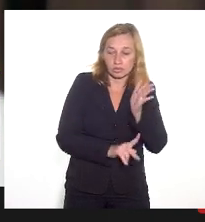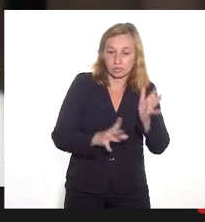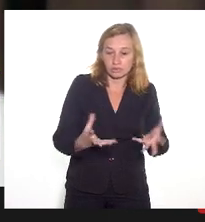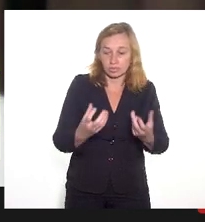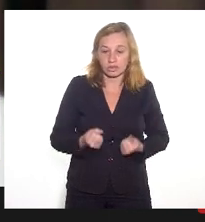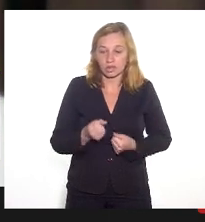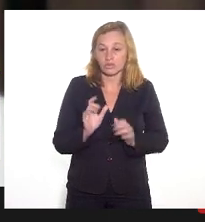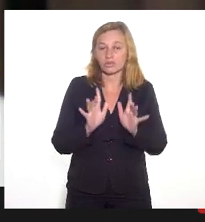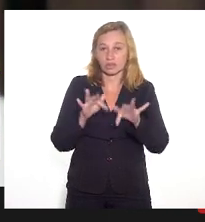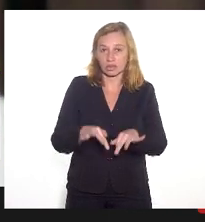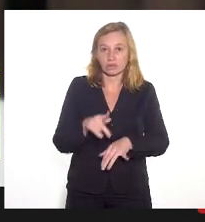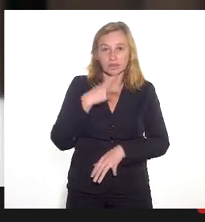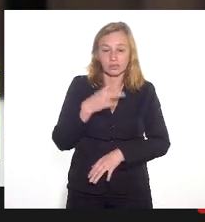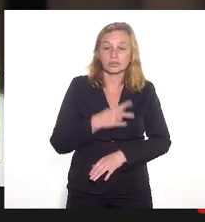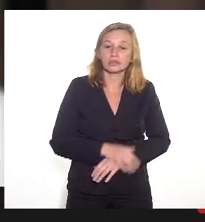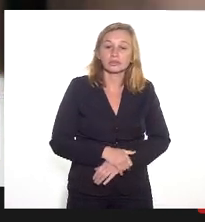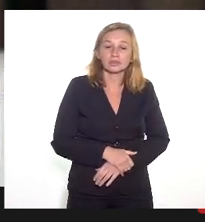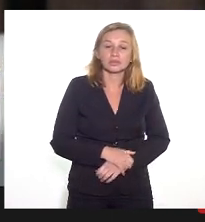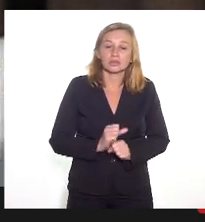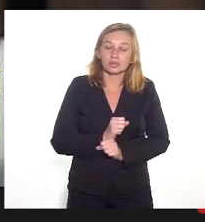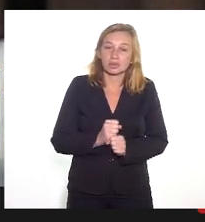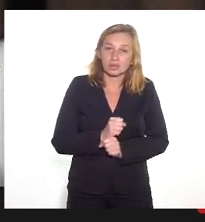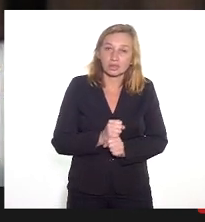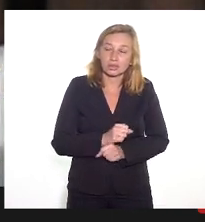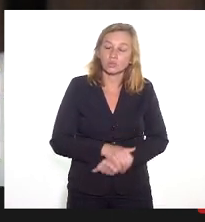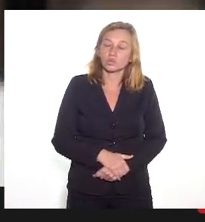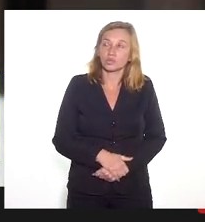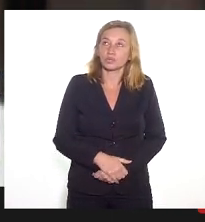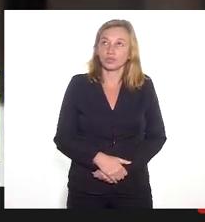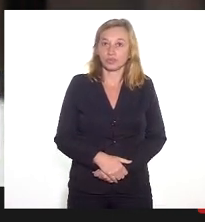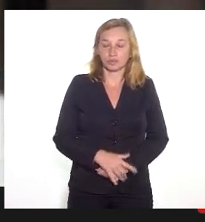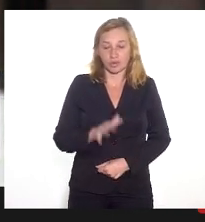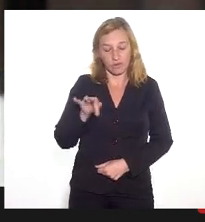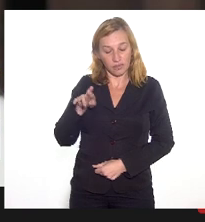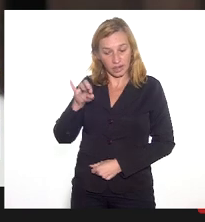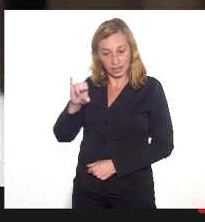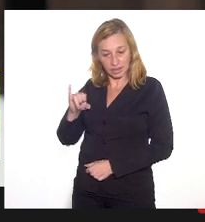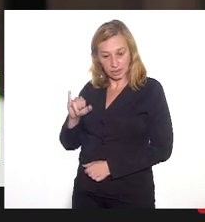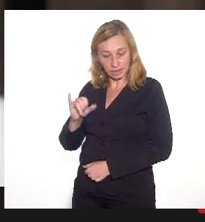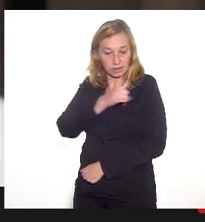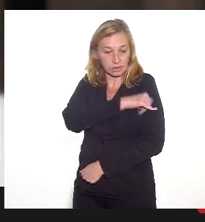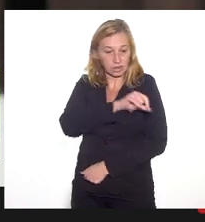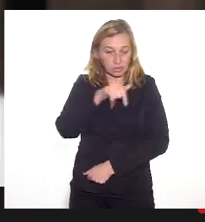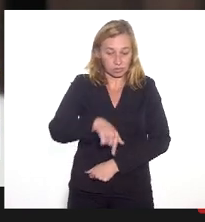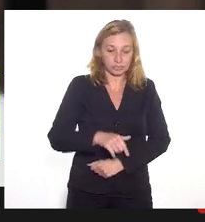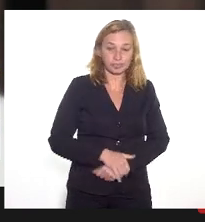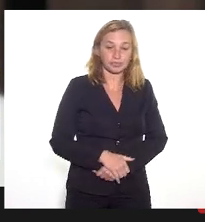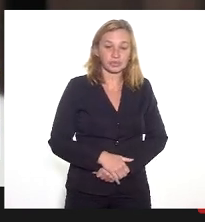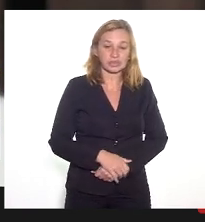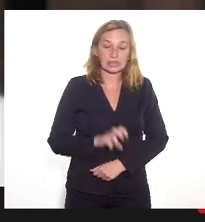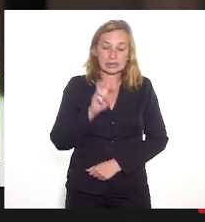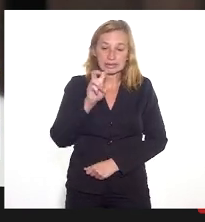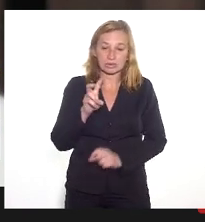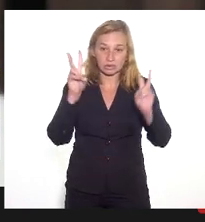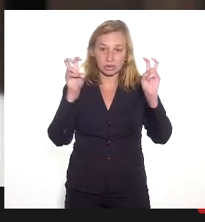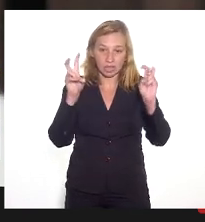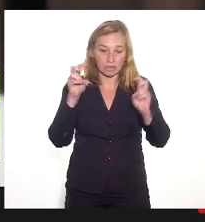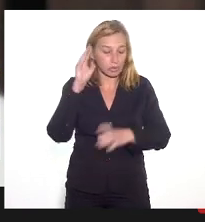termino dizendo que, neste ano, a Fale Rio aqui no Rio de Janeiro elencou 5 temas